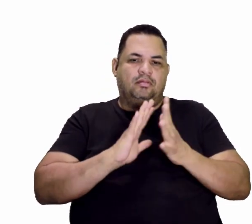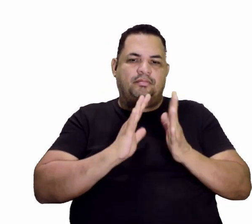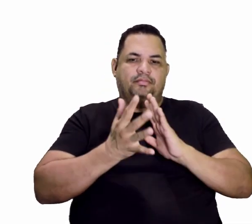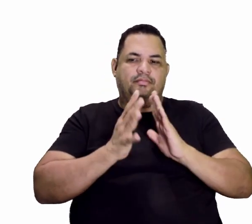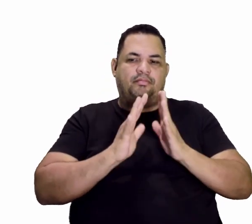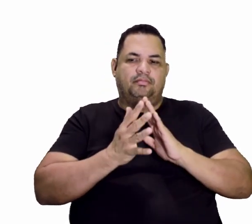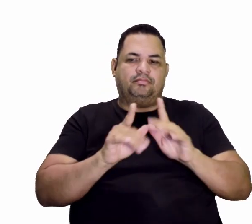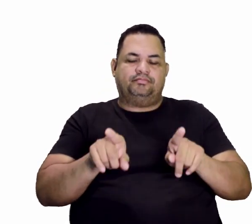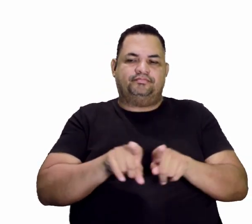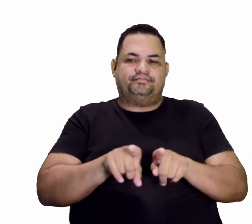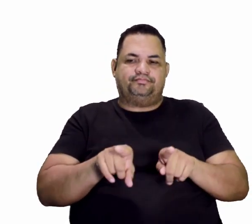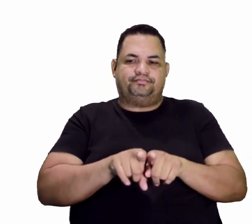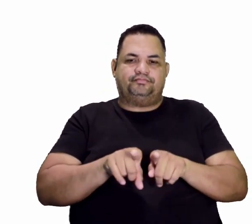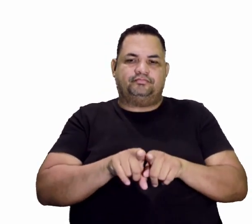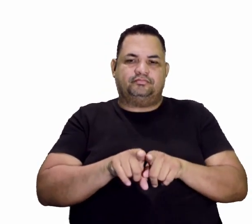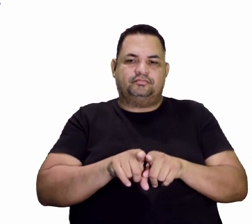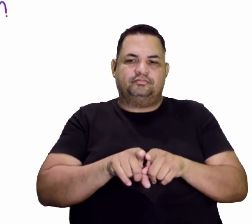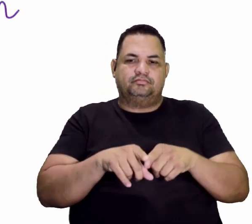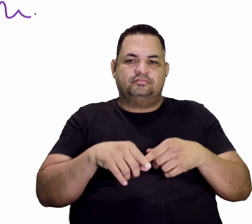libras, né?